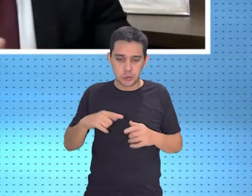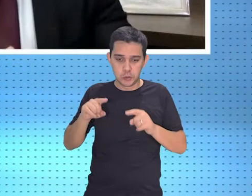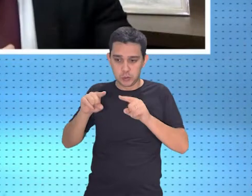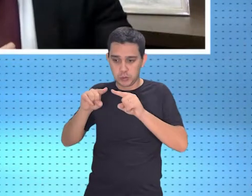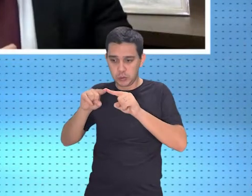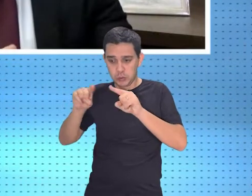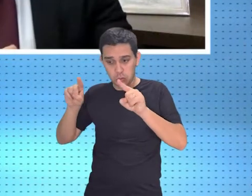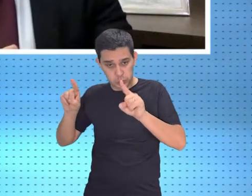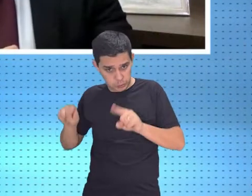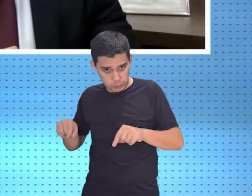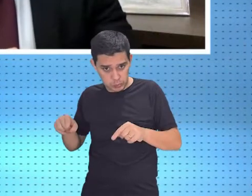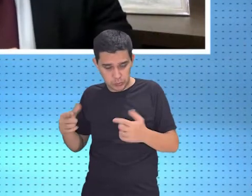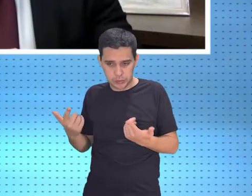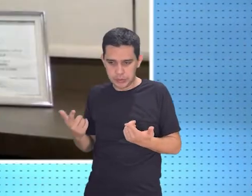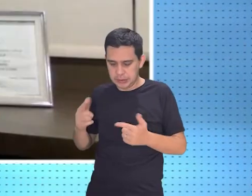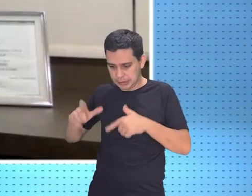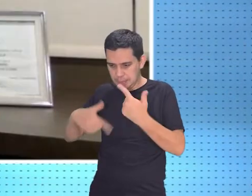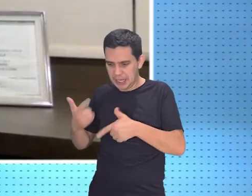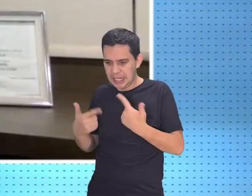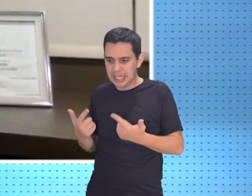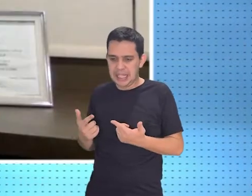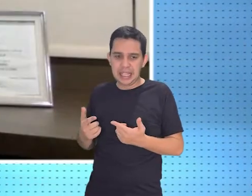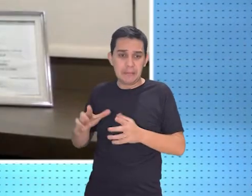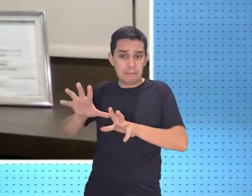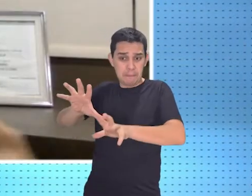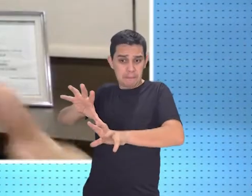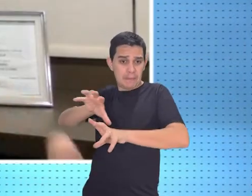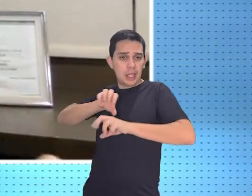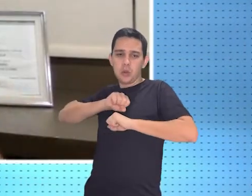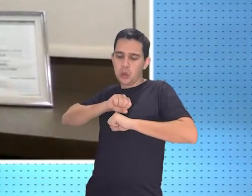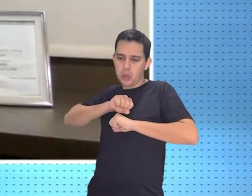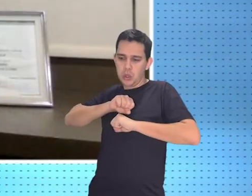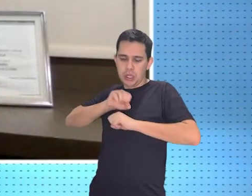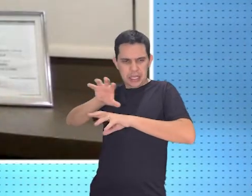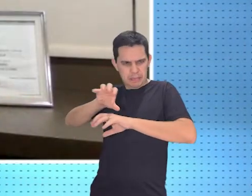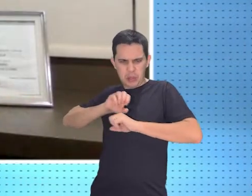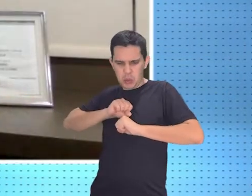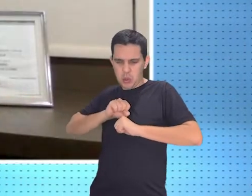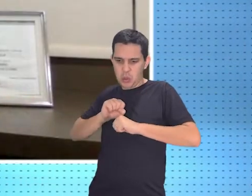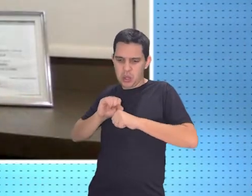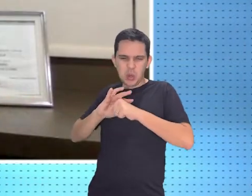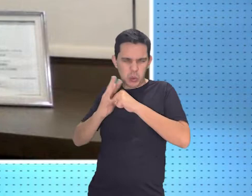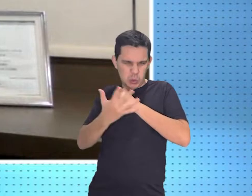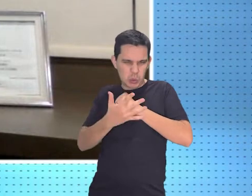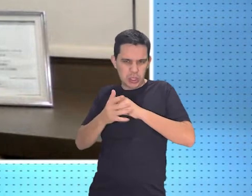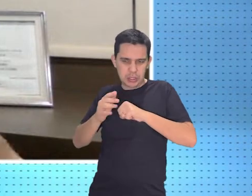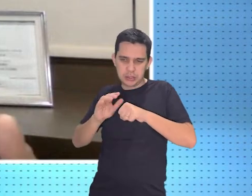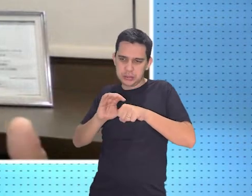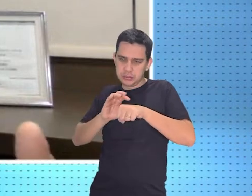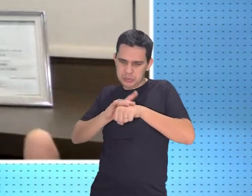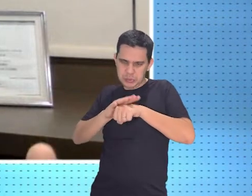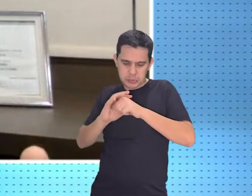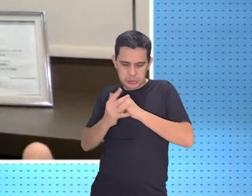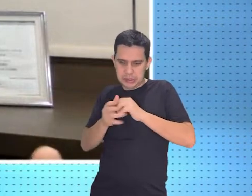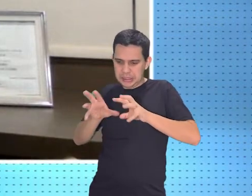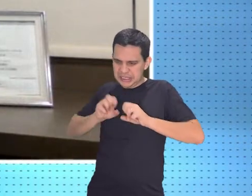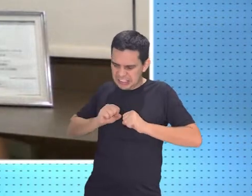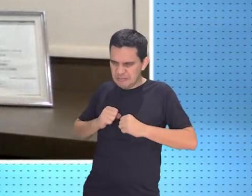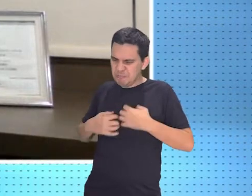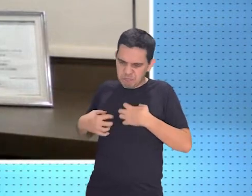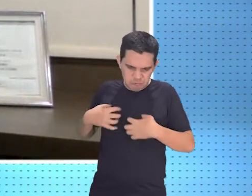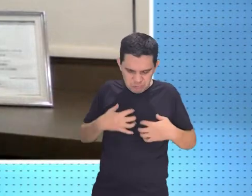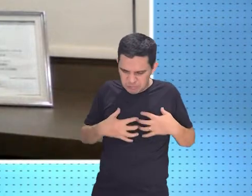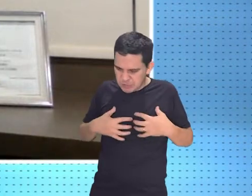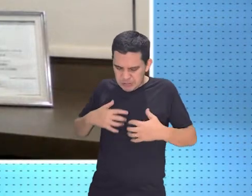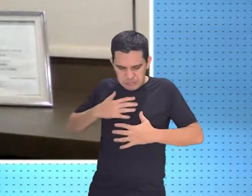contaminar por Covid-19, ele realizou uma live e nessa live ele extrapolou o seu direito de